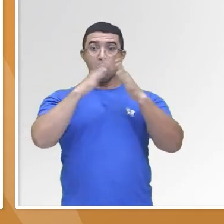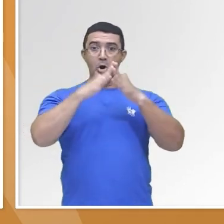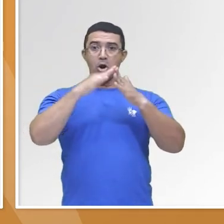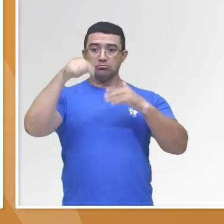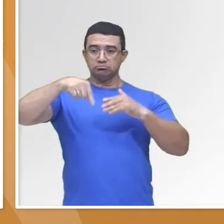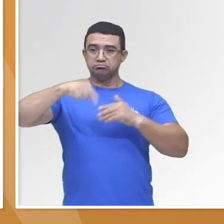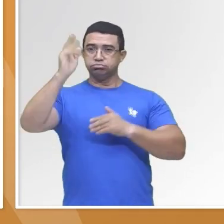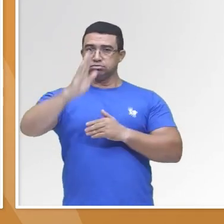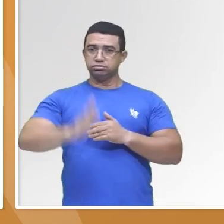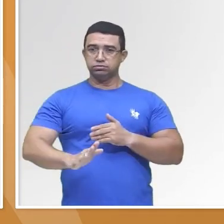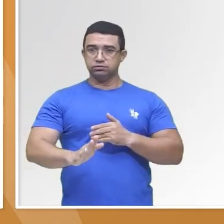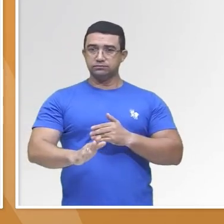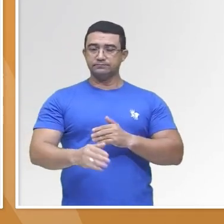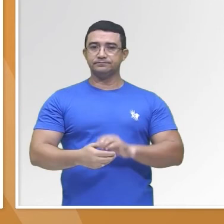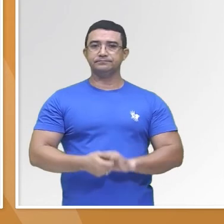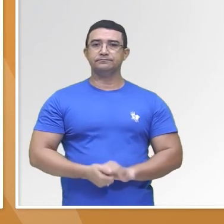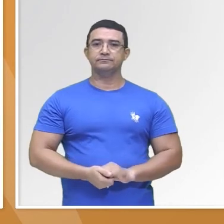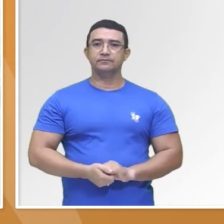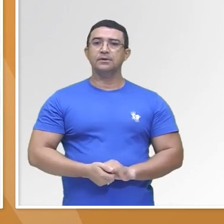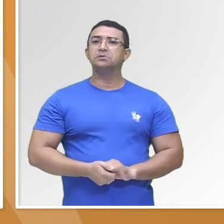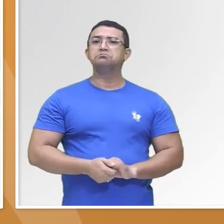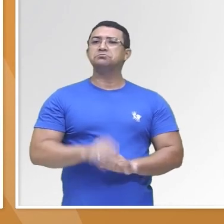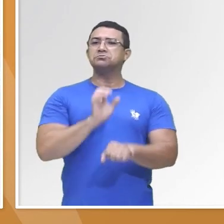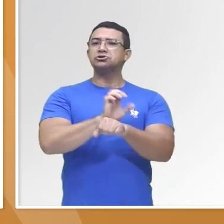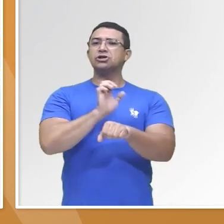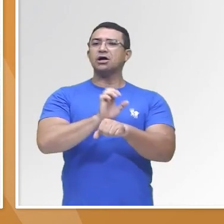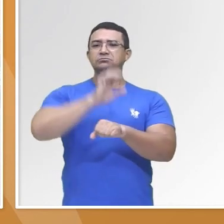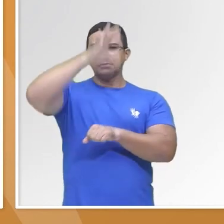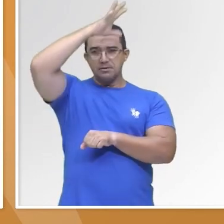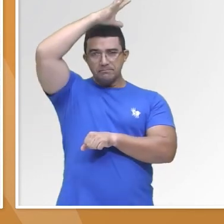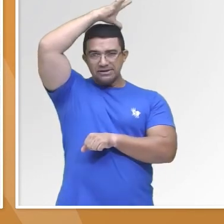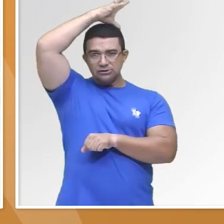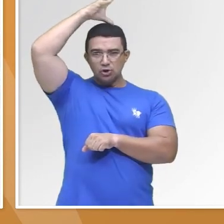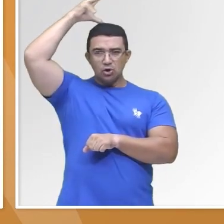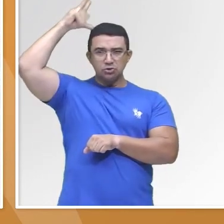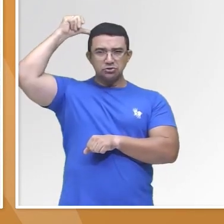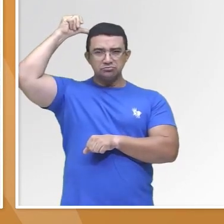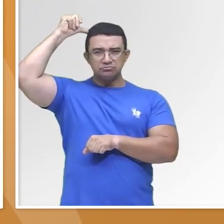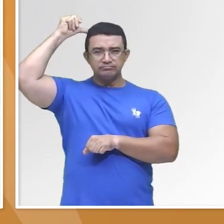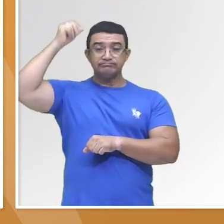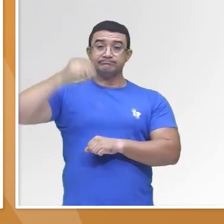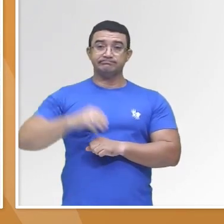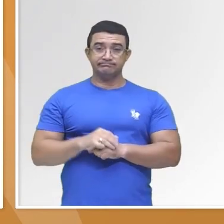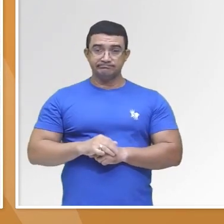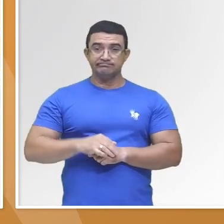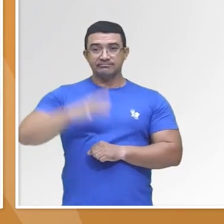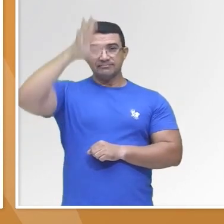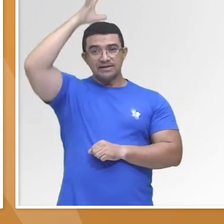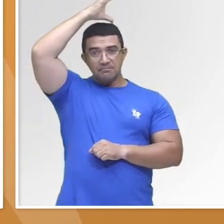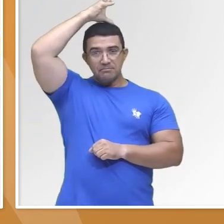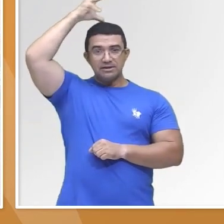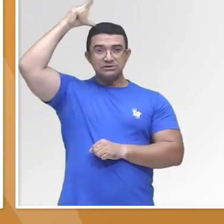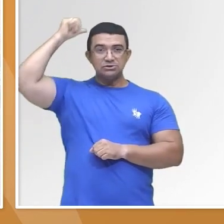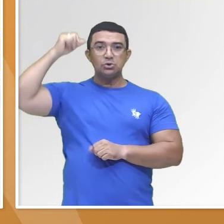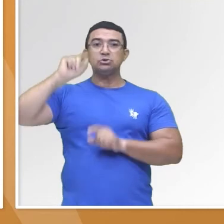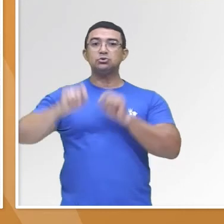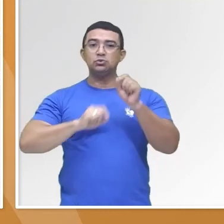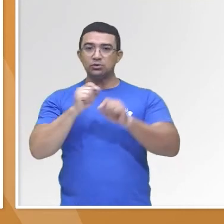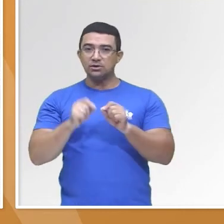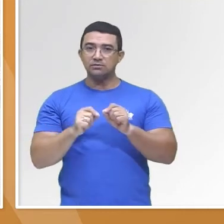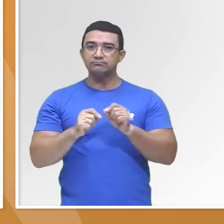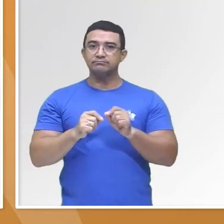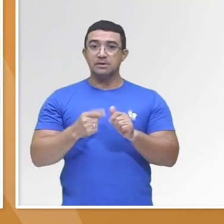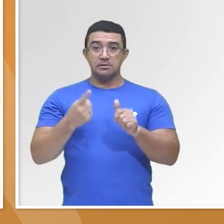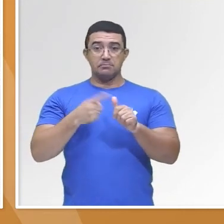temos, tá? E no nosso estado, no estado do Amazonas? No estado do Amazonas, tá, no primeiro